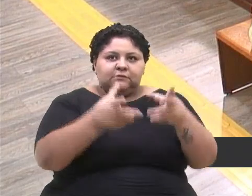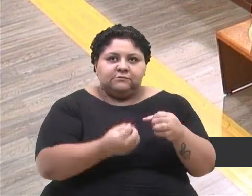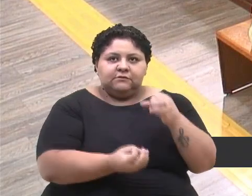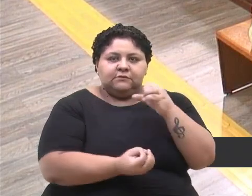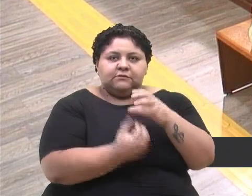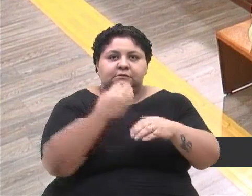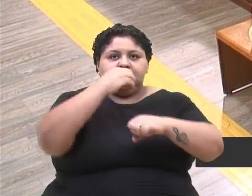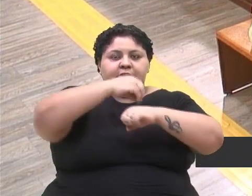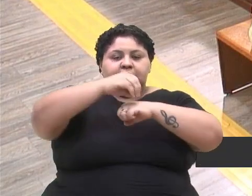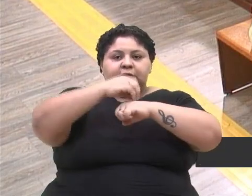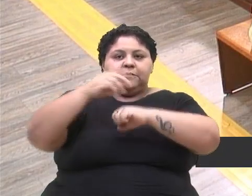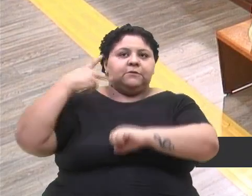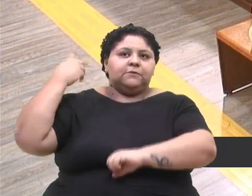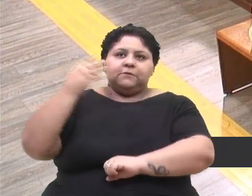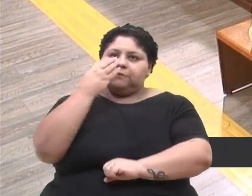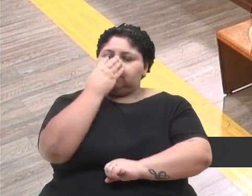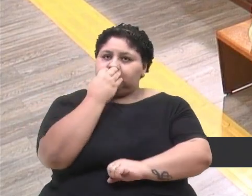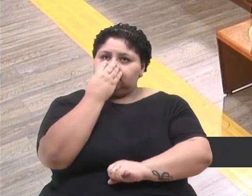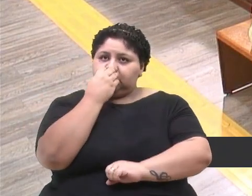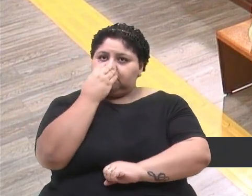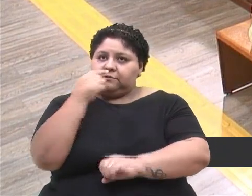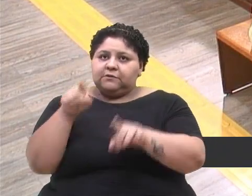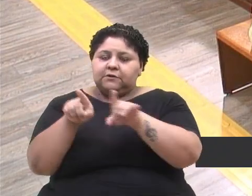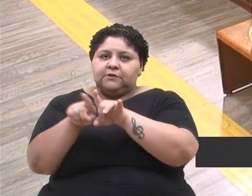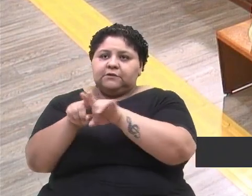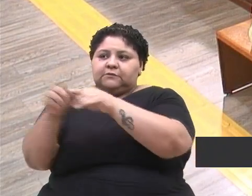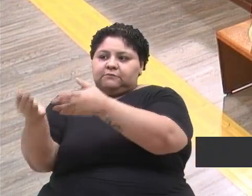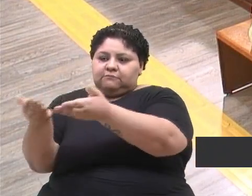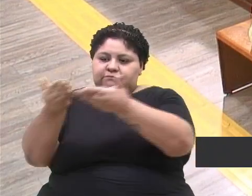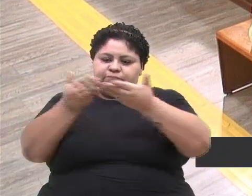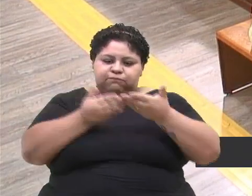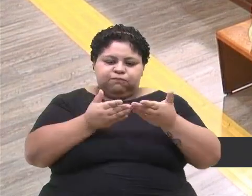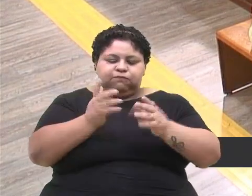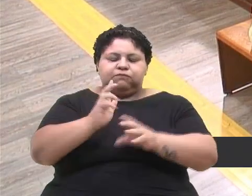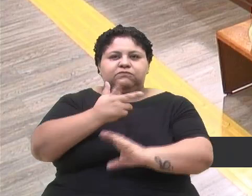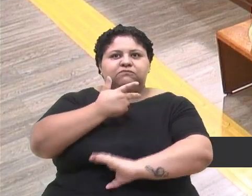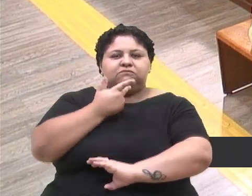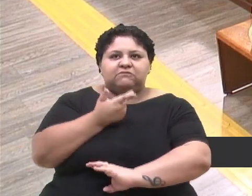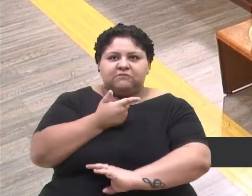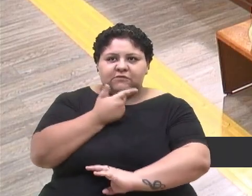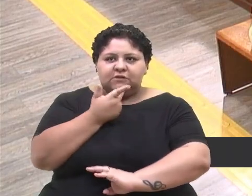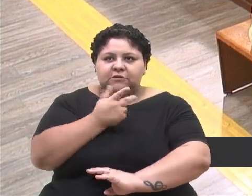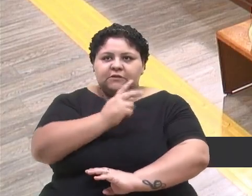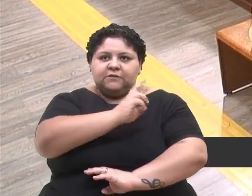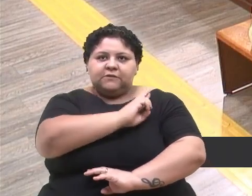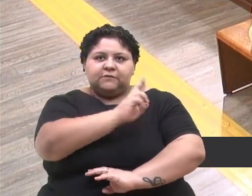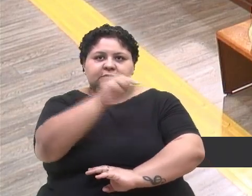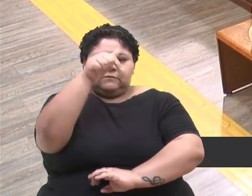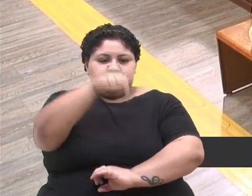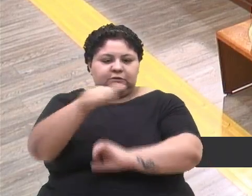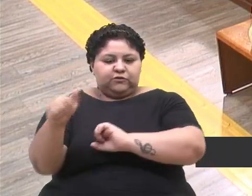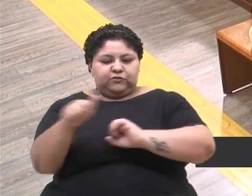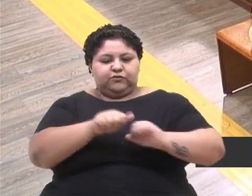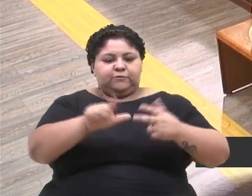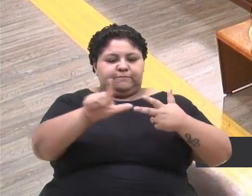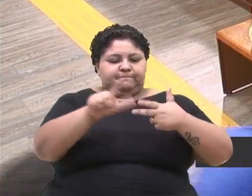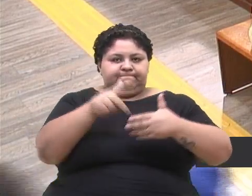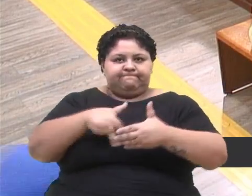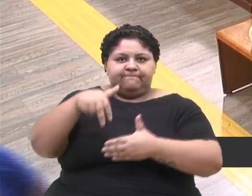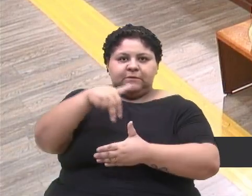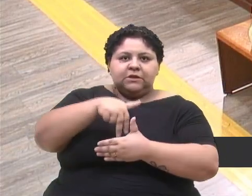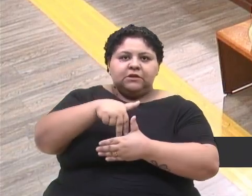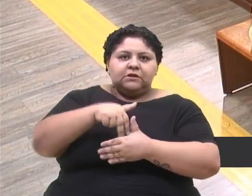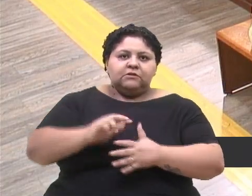Gilfredo Camilles, a quem convido para se pronunciar em nome deste poder legislativo, na tribuna.